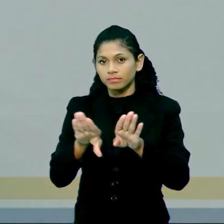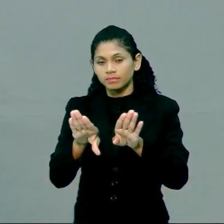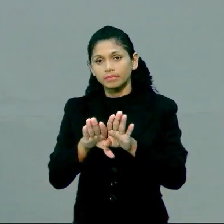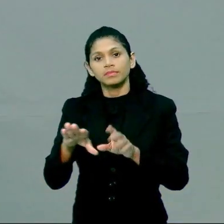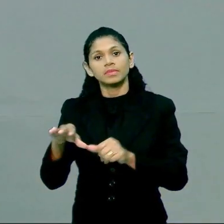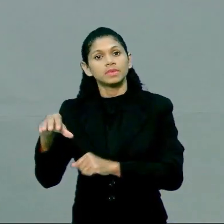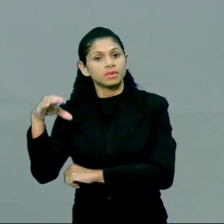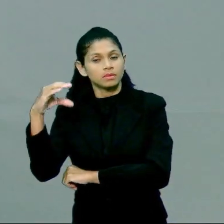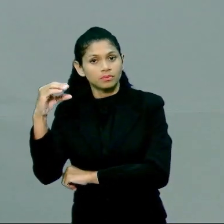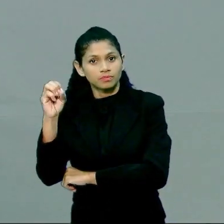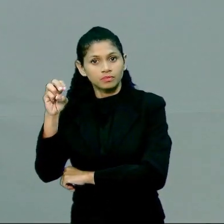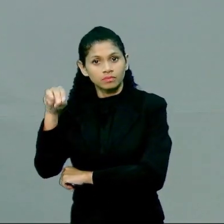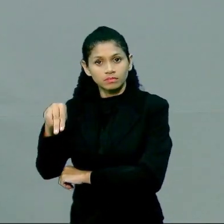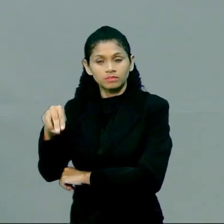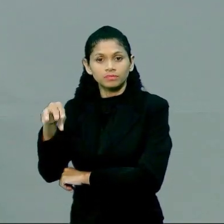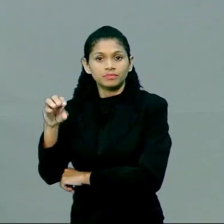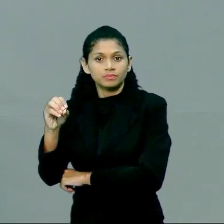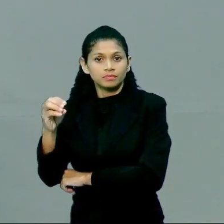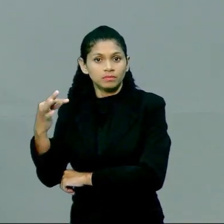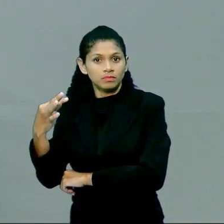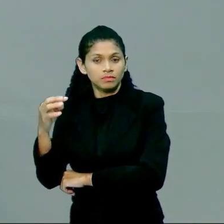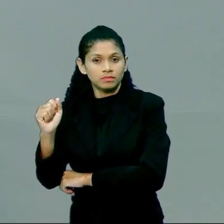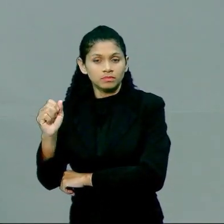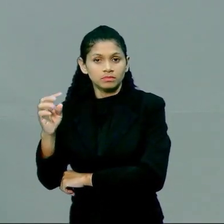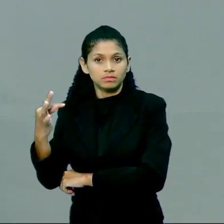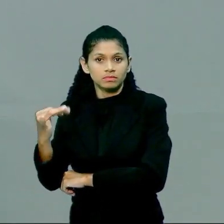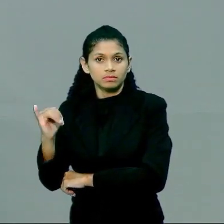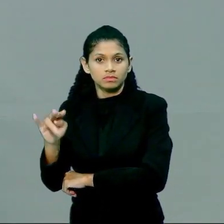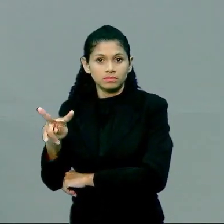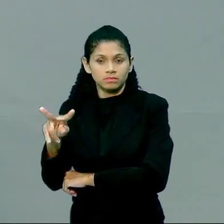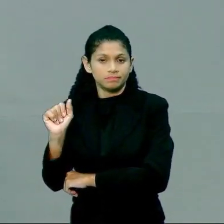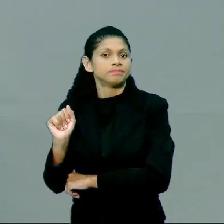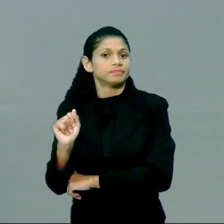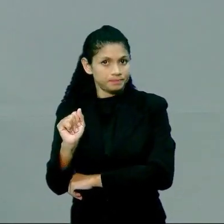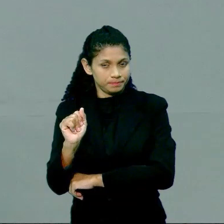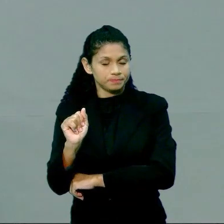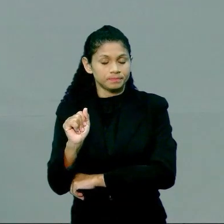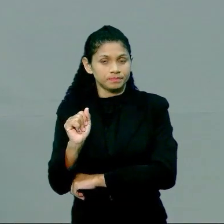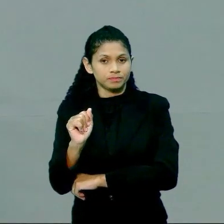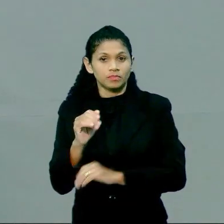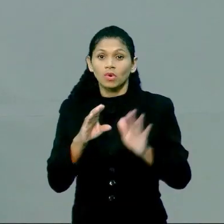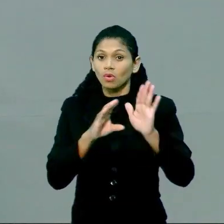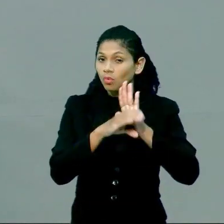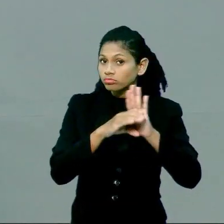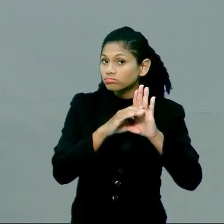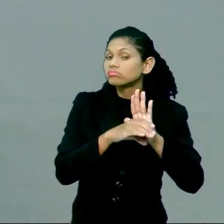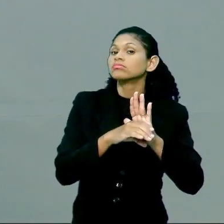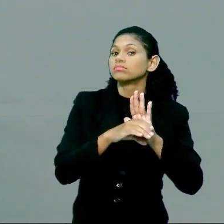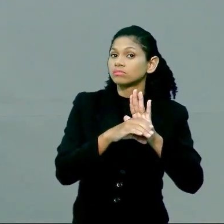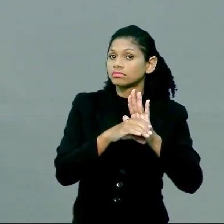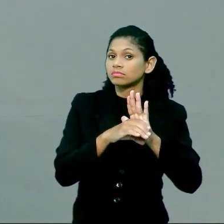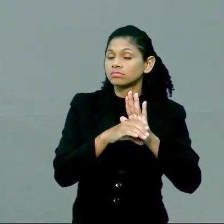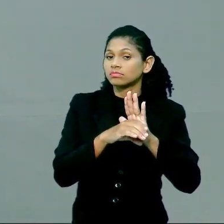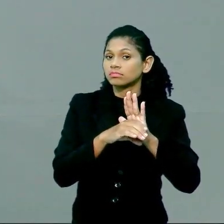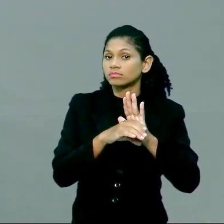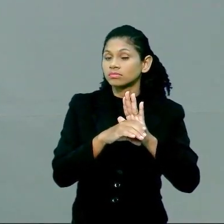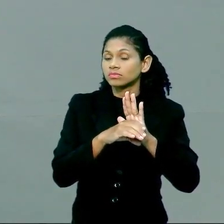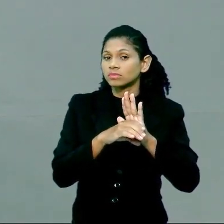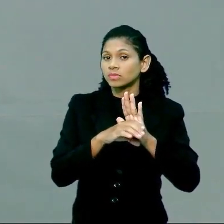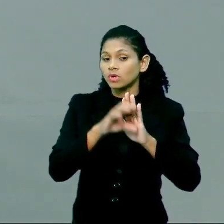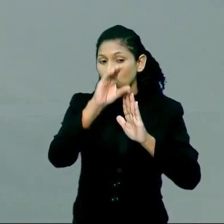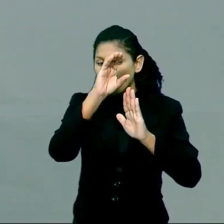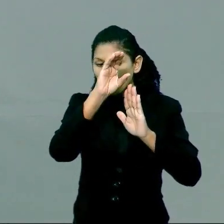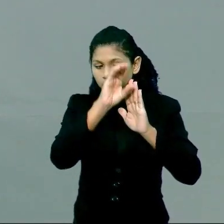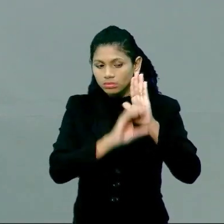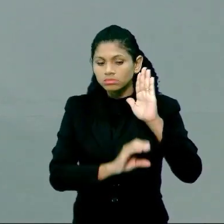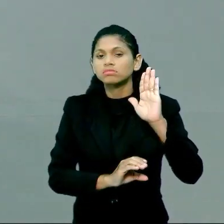falo conceitual, eu estou falando de conceito. Aqui nesse caso, eu estou falando de literalidade.